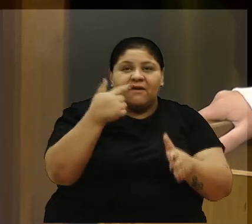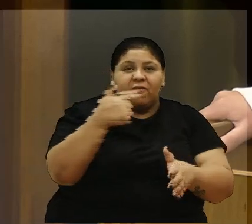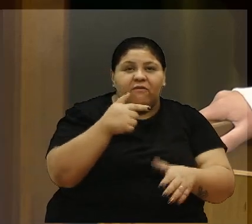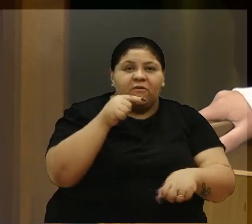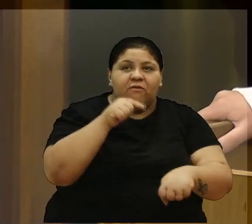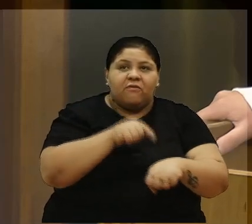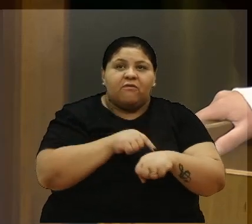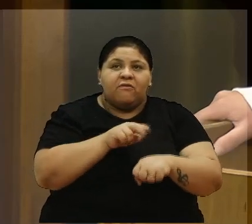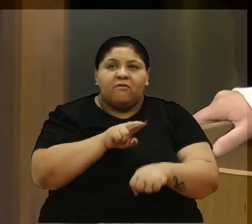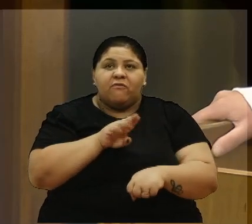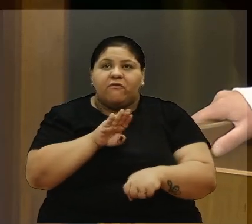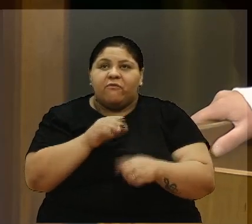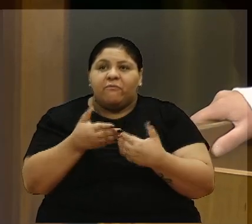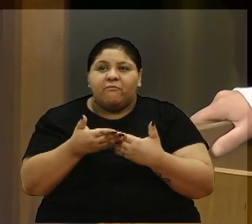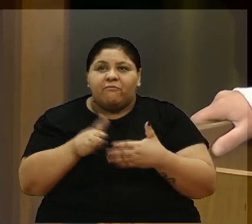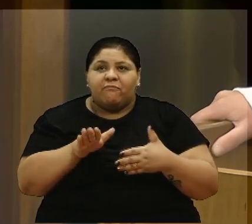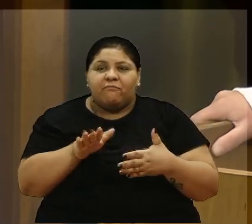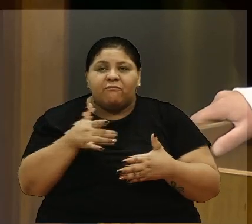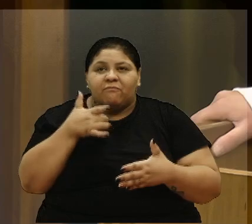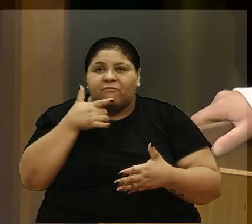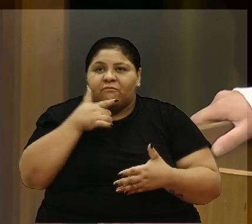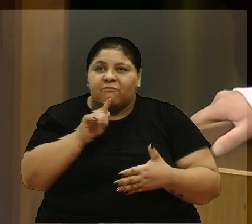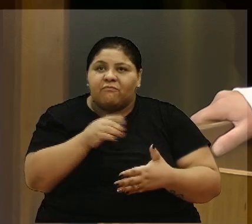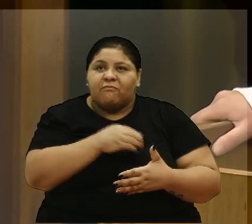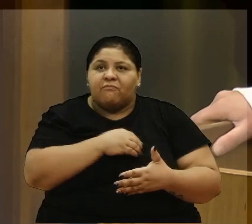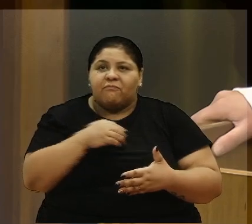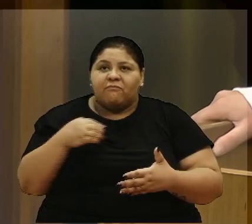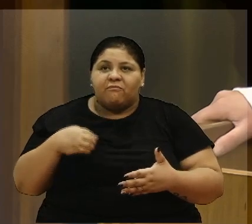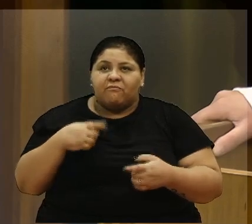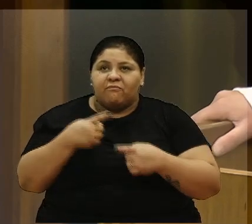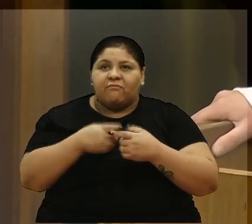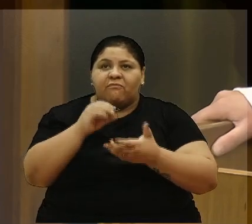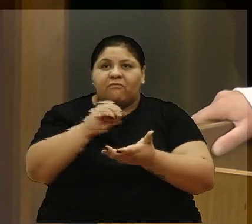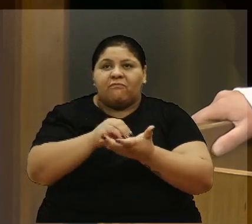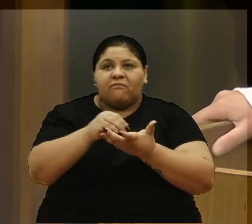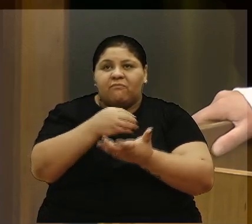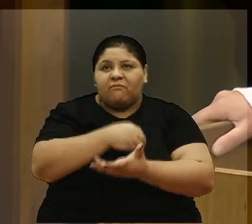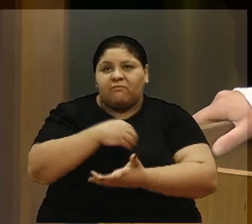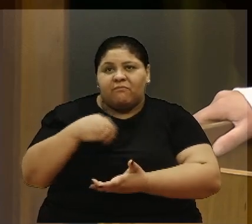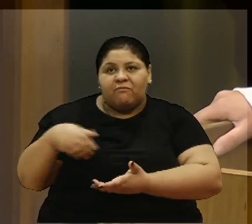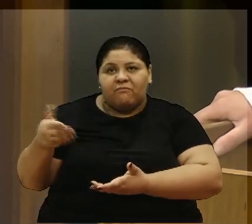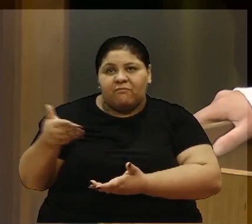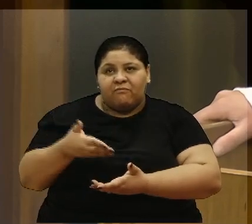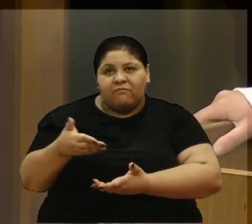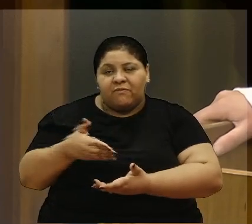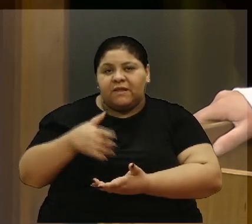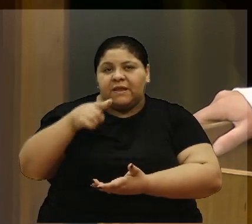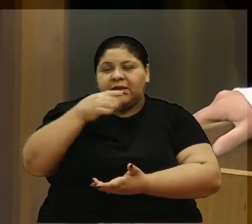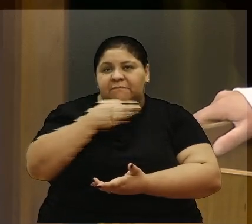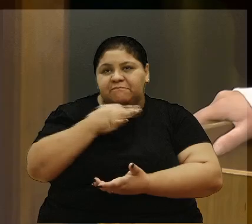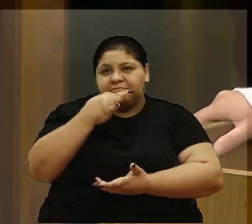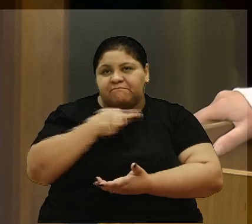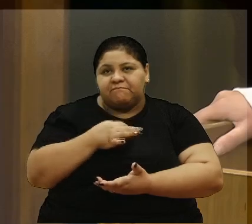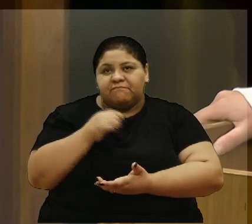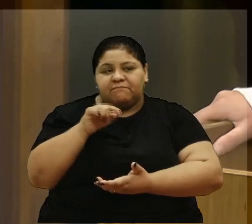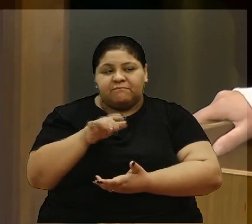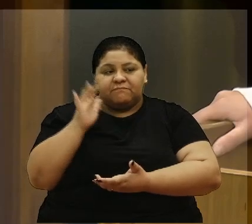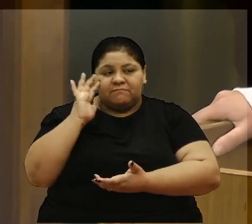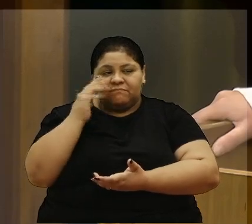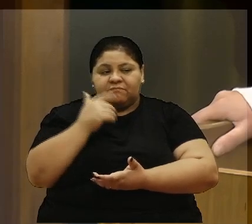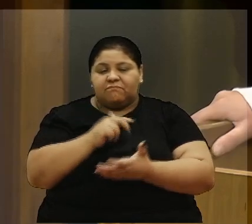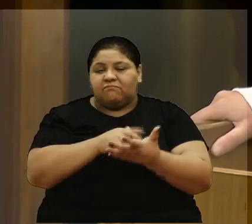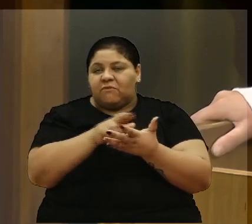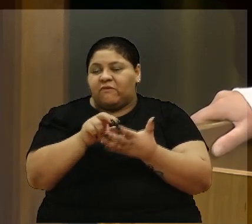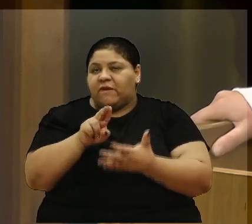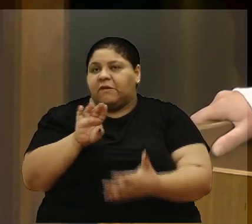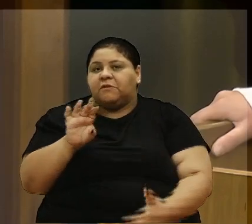horário que a UBS abre, e não conseguiram médico pela falta de médico que a gente está tendo no nosso município. Isso ocorre em várias